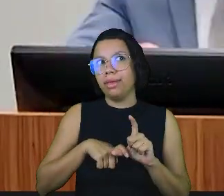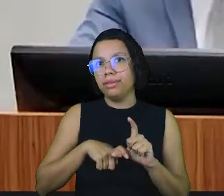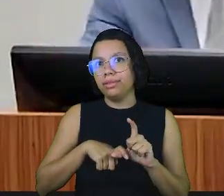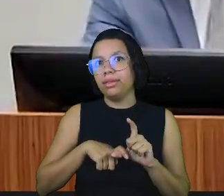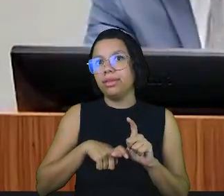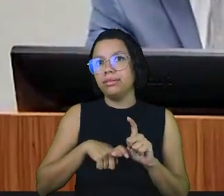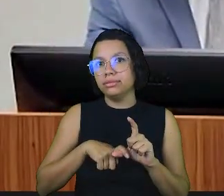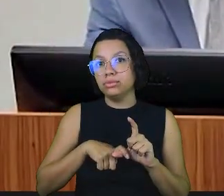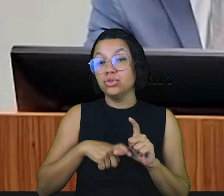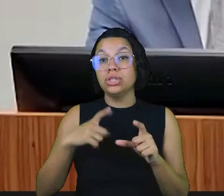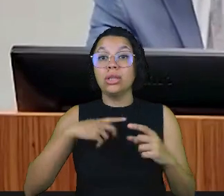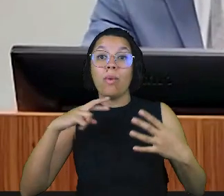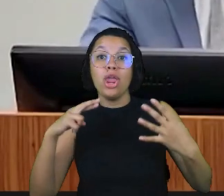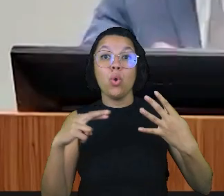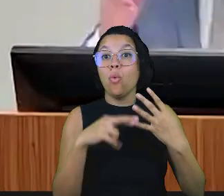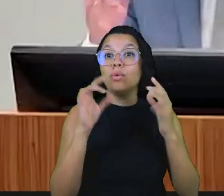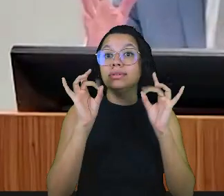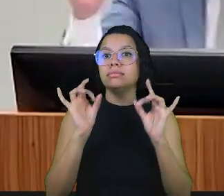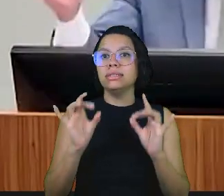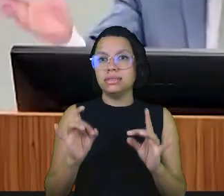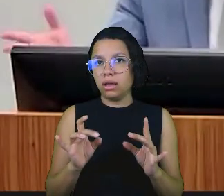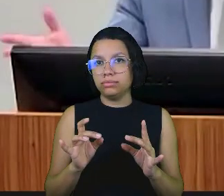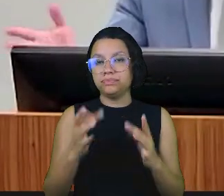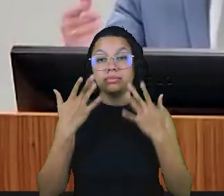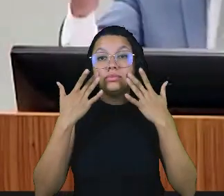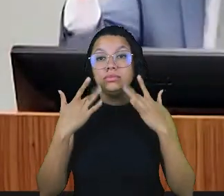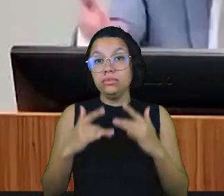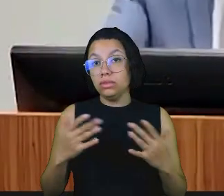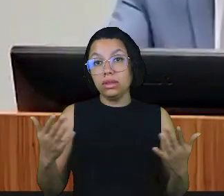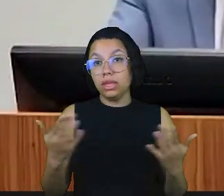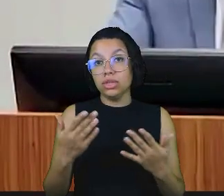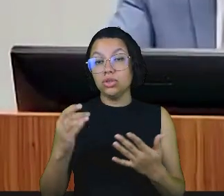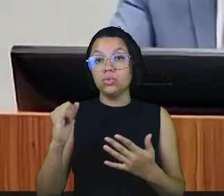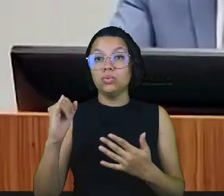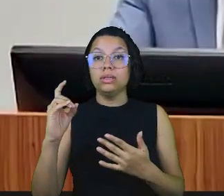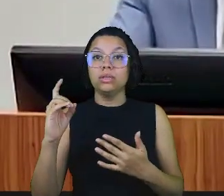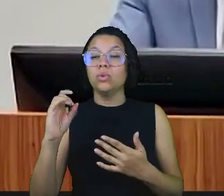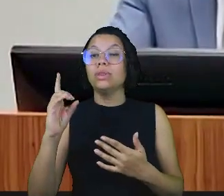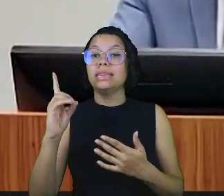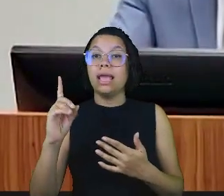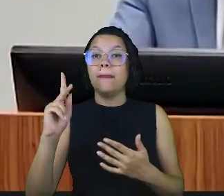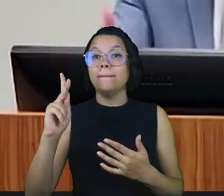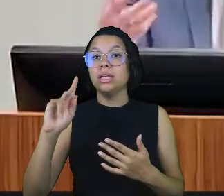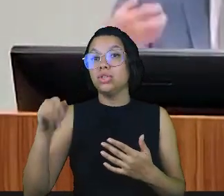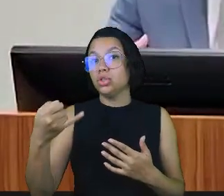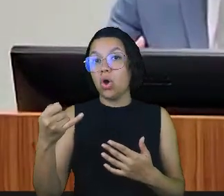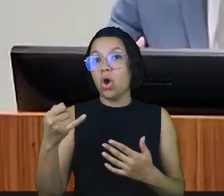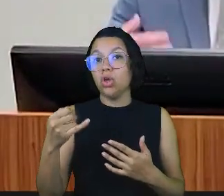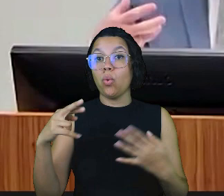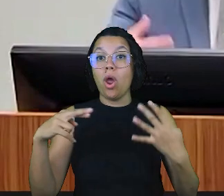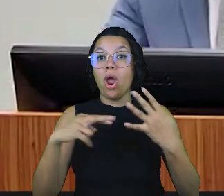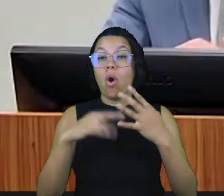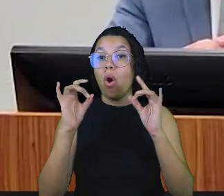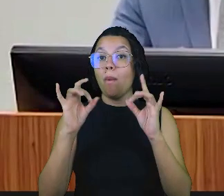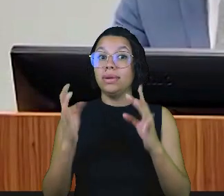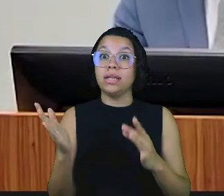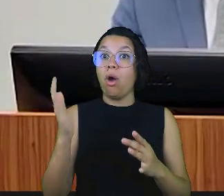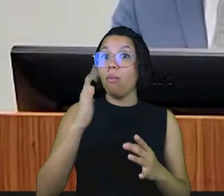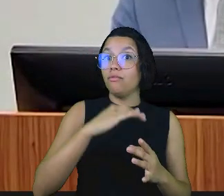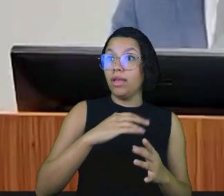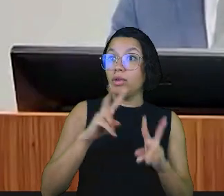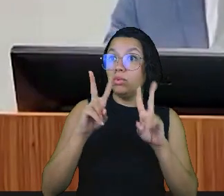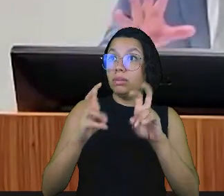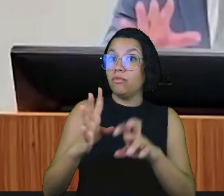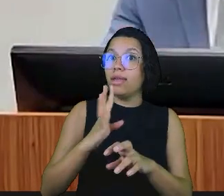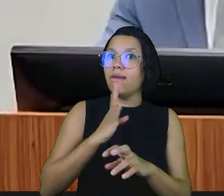especial. Naturalmente, nesse caso do IDPJ, felizmente, o recurso especial veio, o tema foi reconhecido, afetado, então está